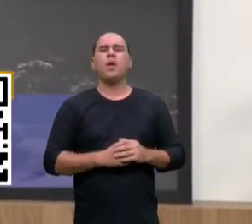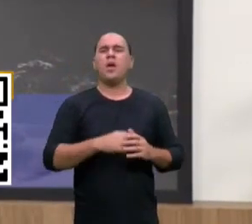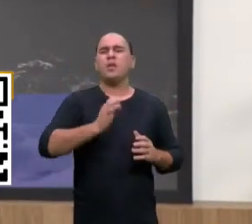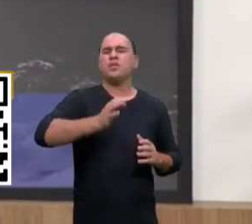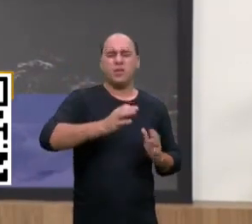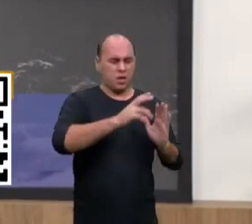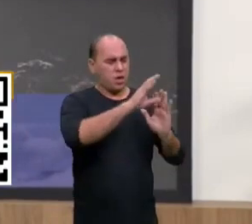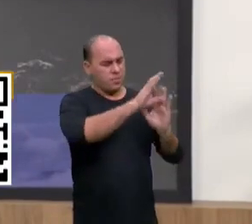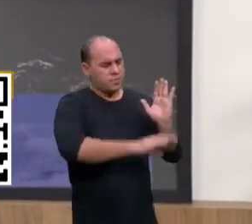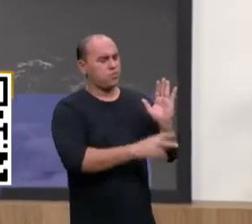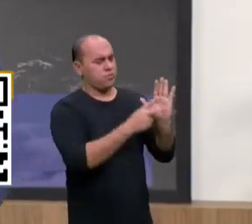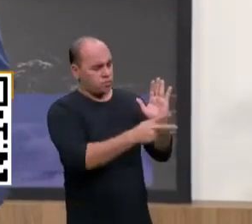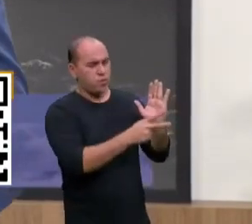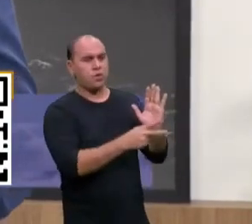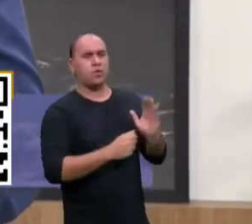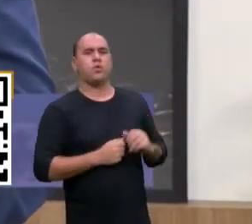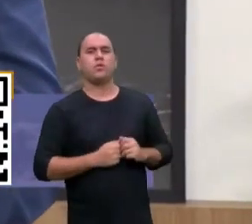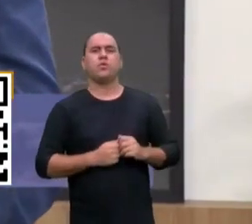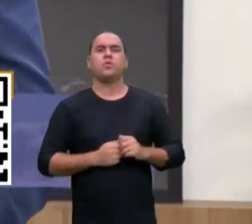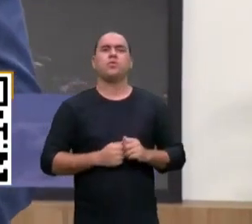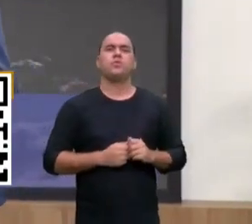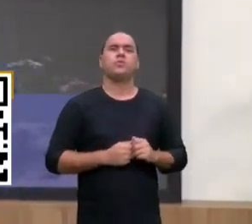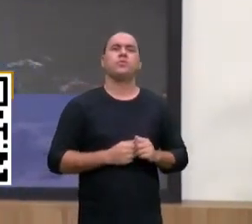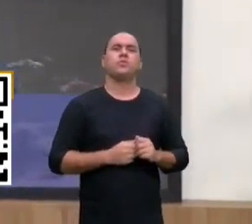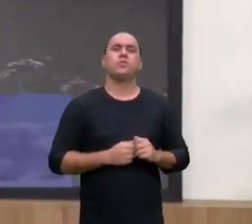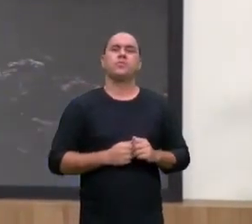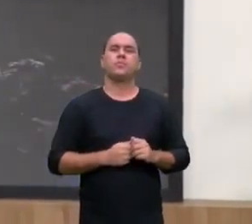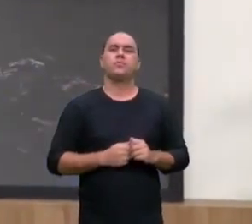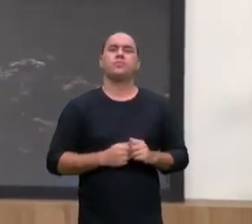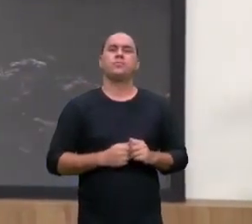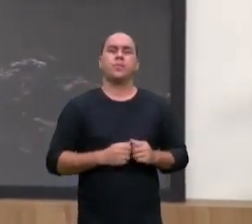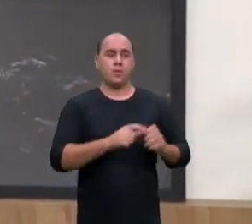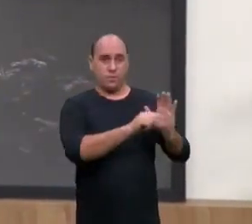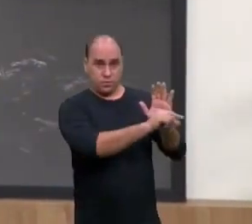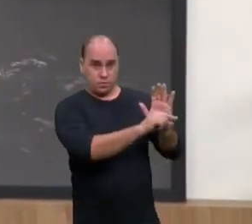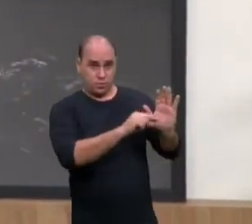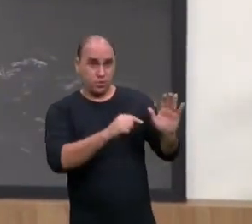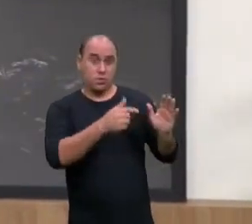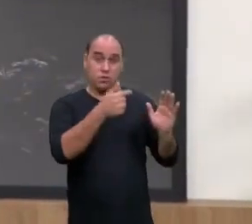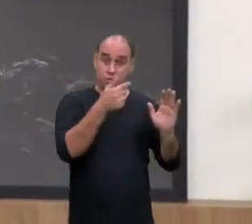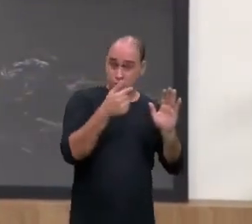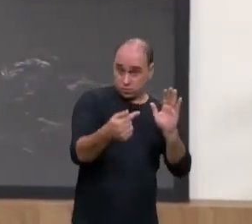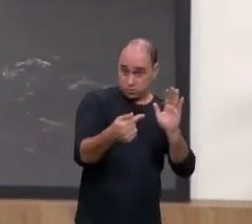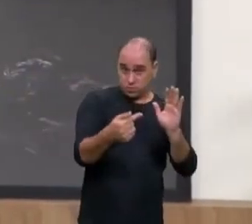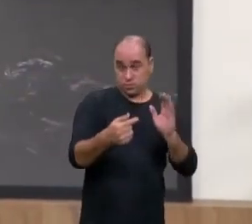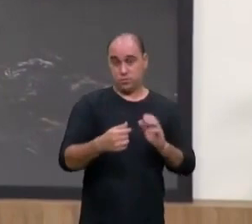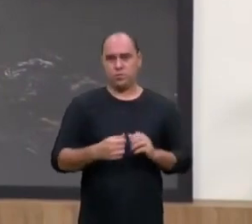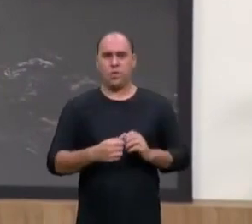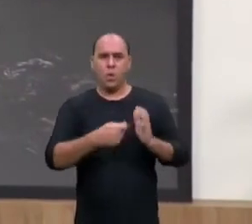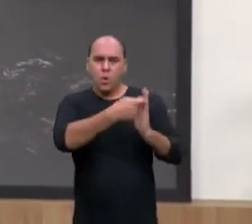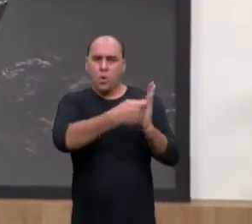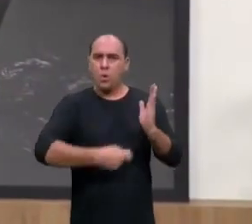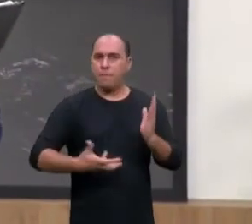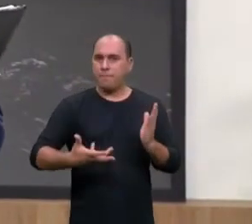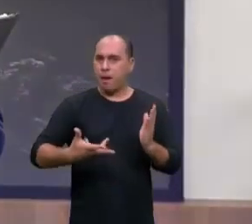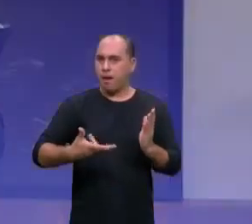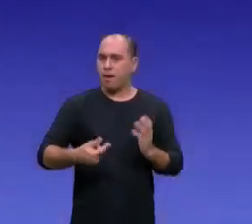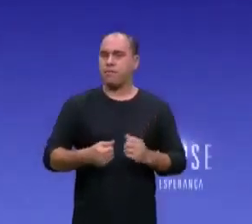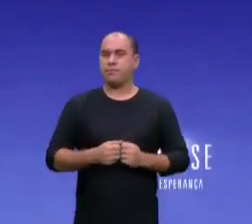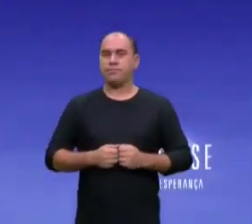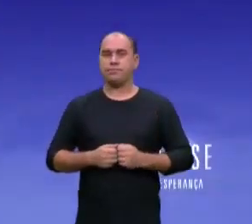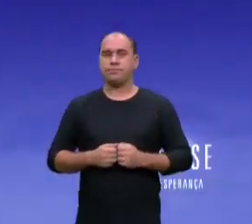Gênesis Capítulo 100 Capítulo dois meses vamos no capítulo 2 Gênesis 2 Versículo 7 olha só que texto